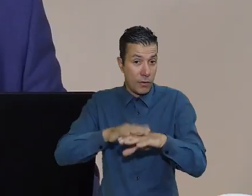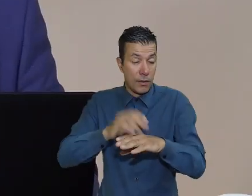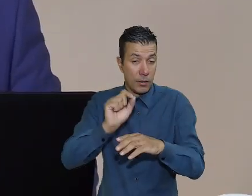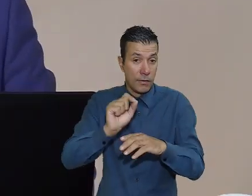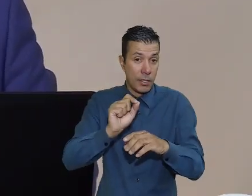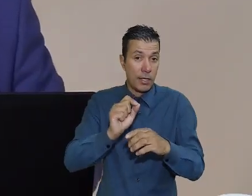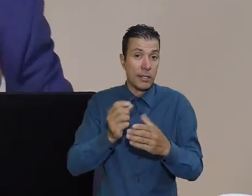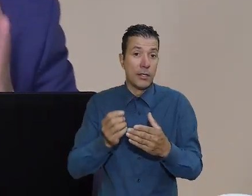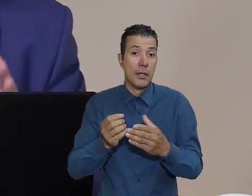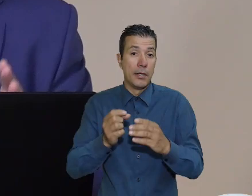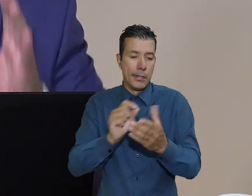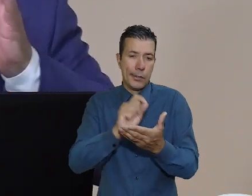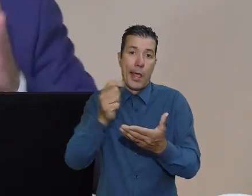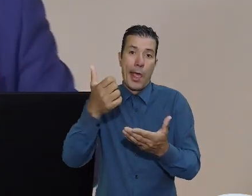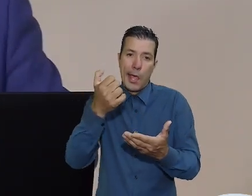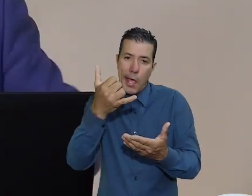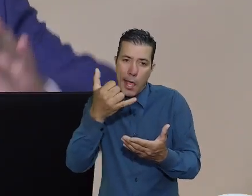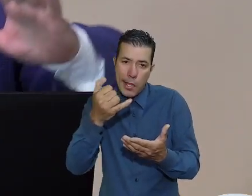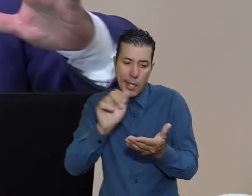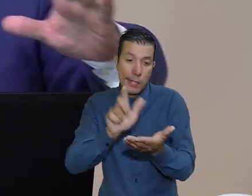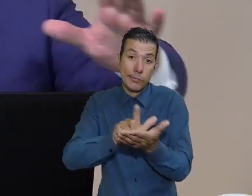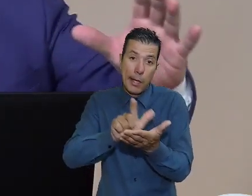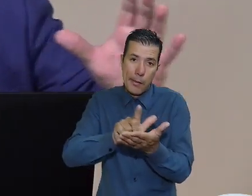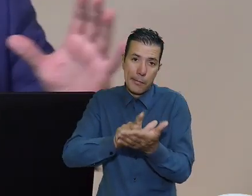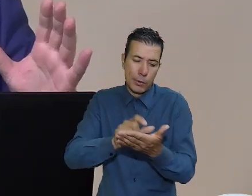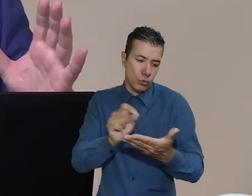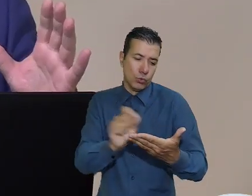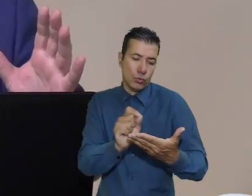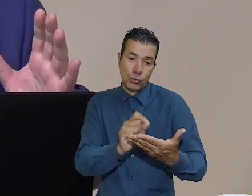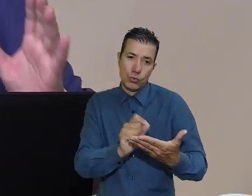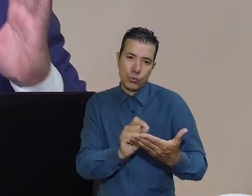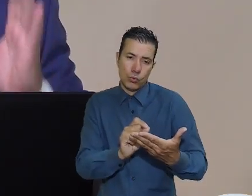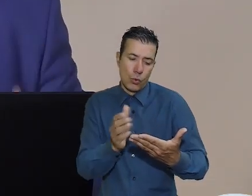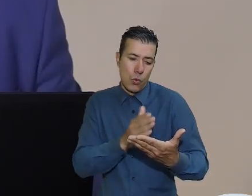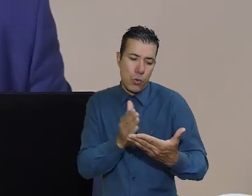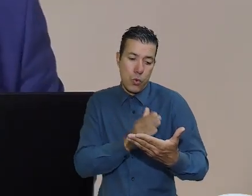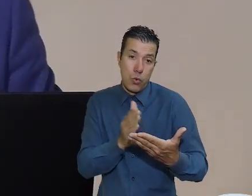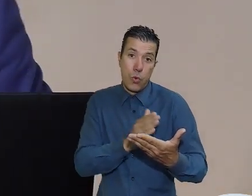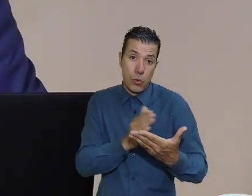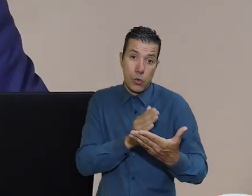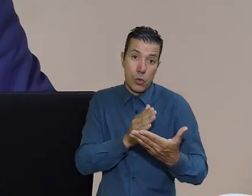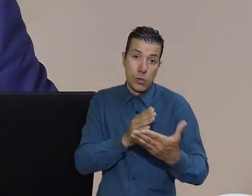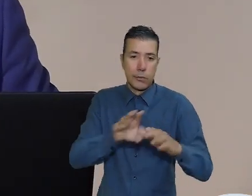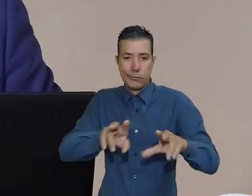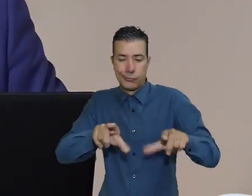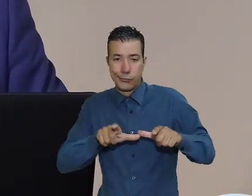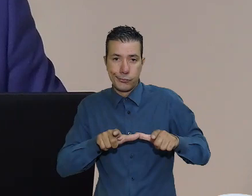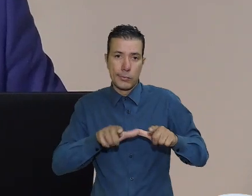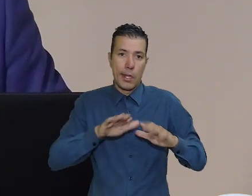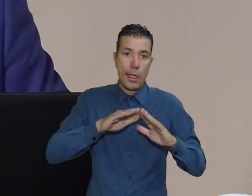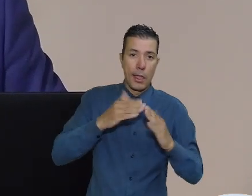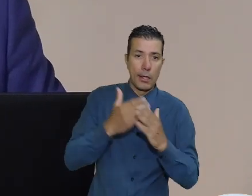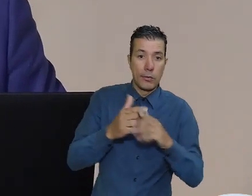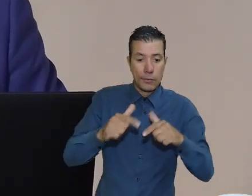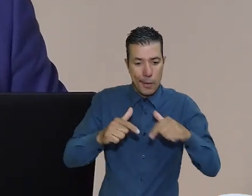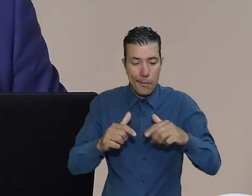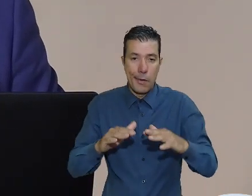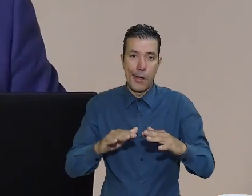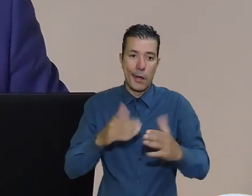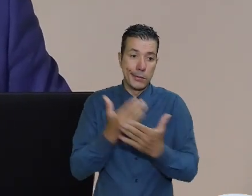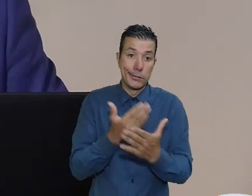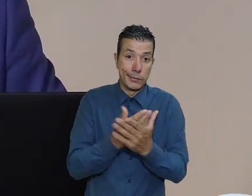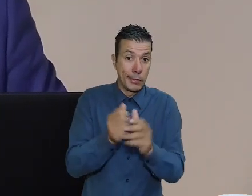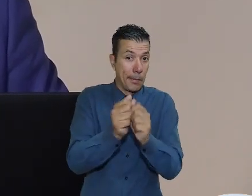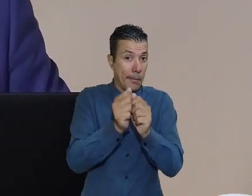eu quero que você pegue caneta, pegue papel, ajeite aí na sua sala, na mesa do seu escritório. Nós vamos começar a